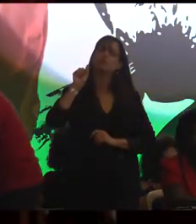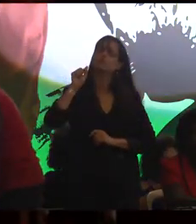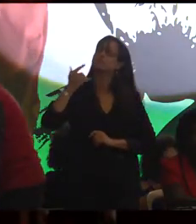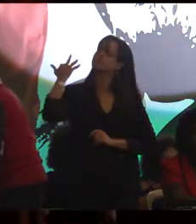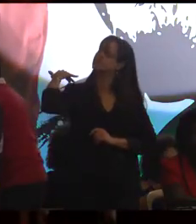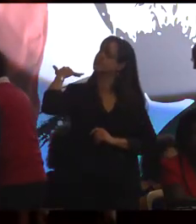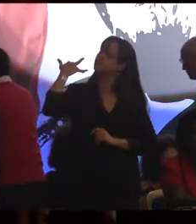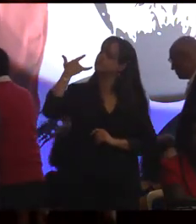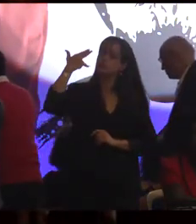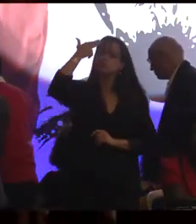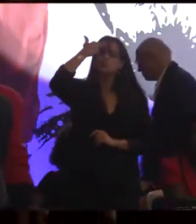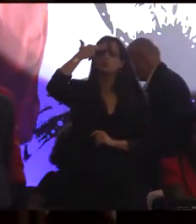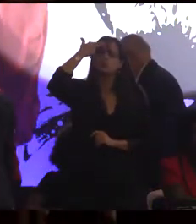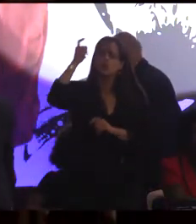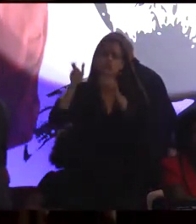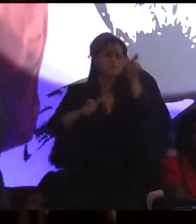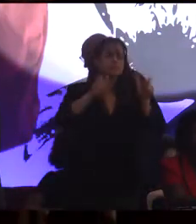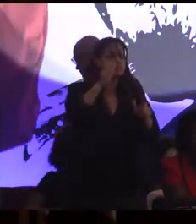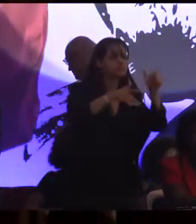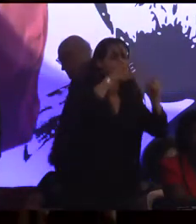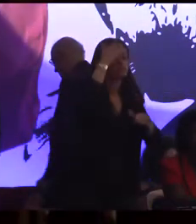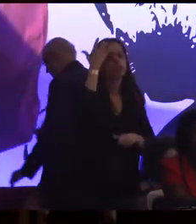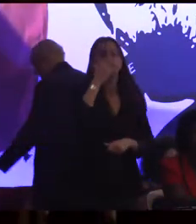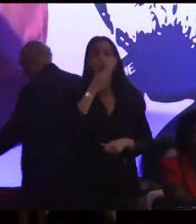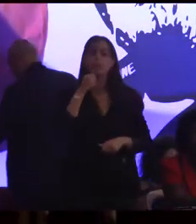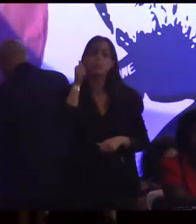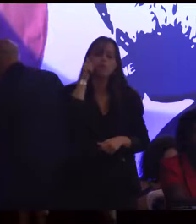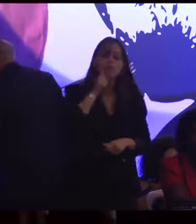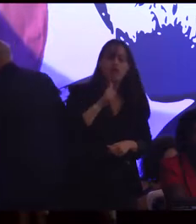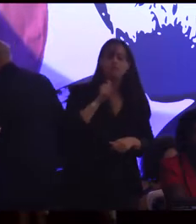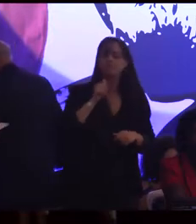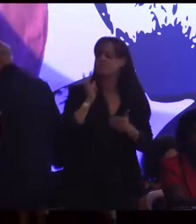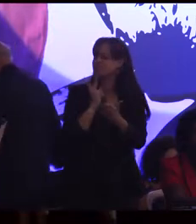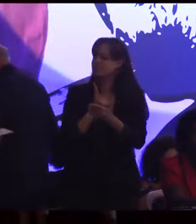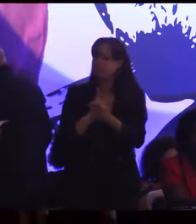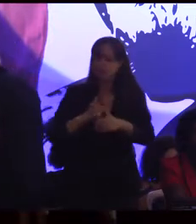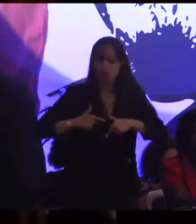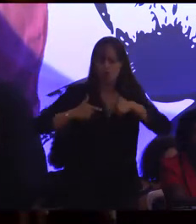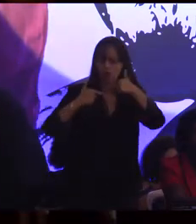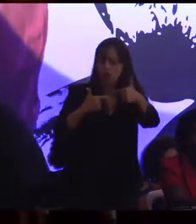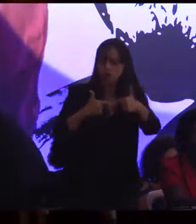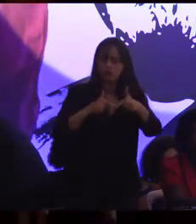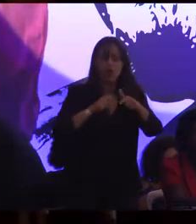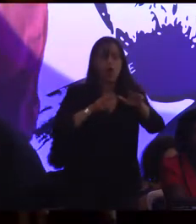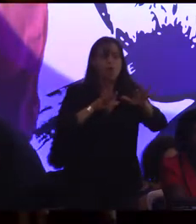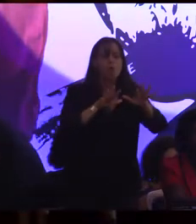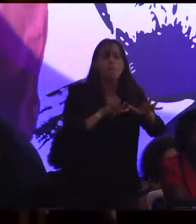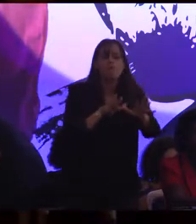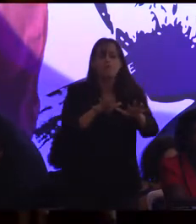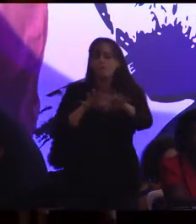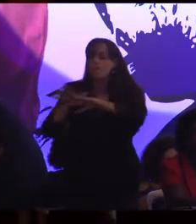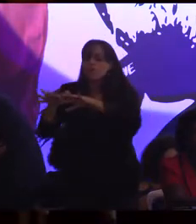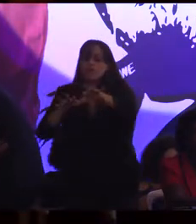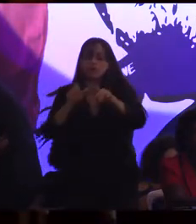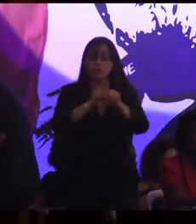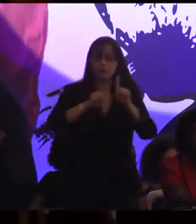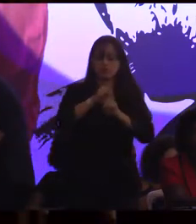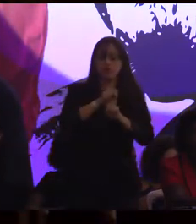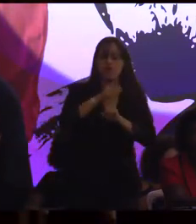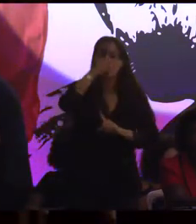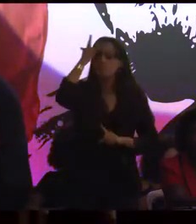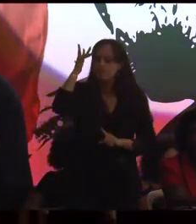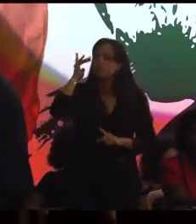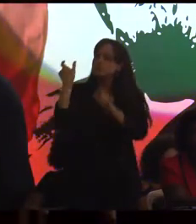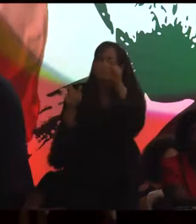gente, homens e mulheres, que sempre estiveram na luta no Brasil, de movimentos sociais, daqueles que acreditavam que